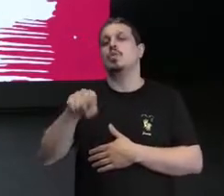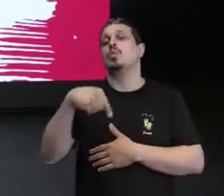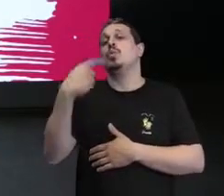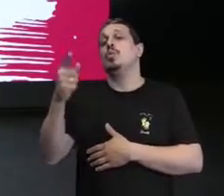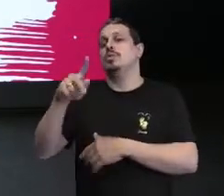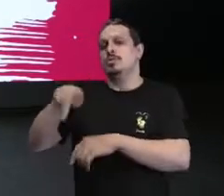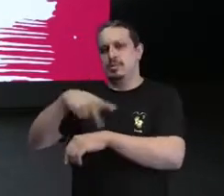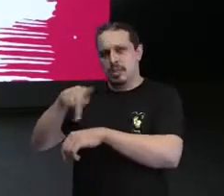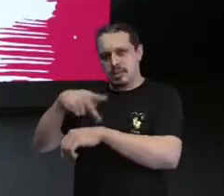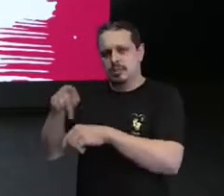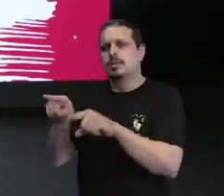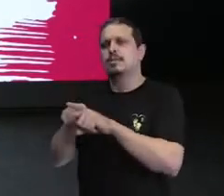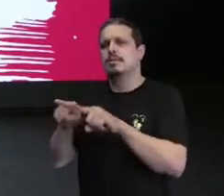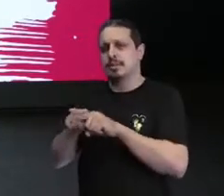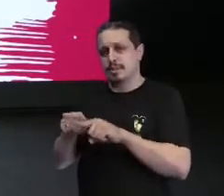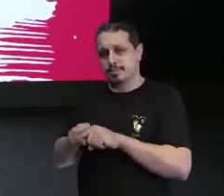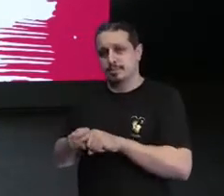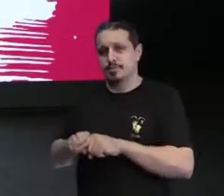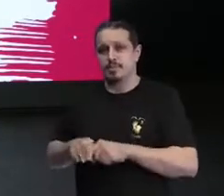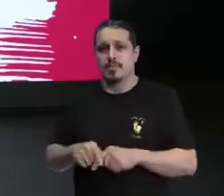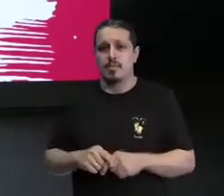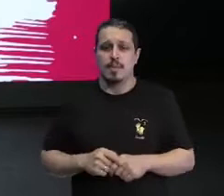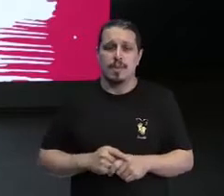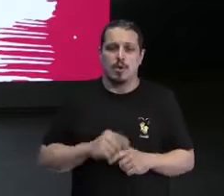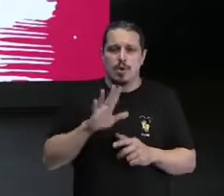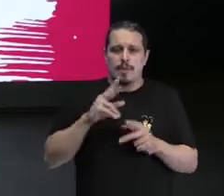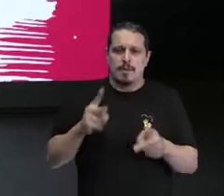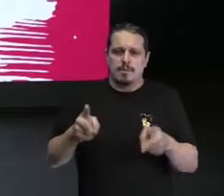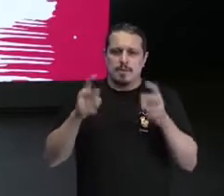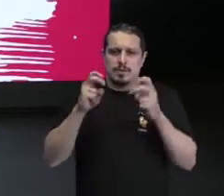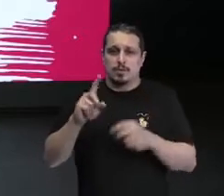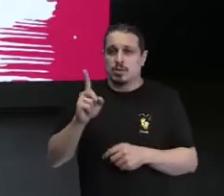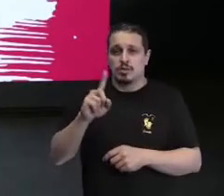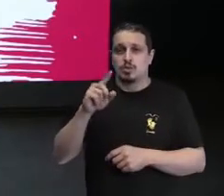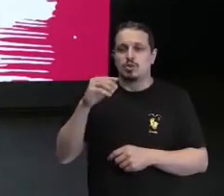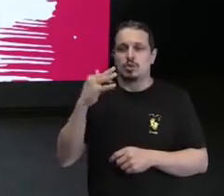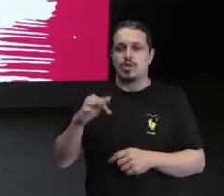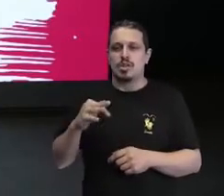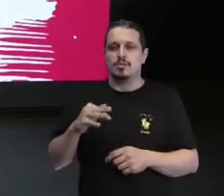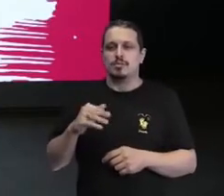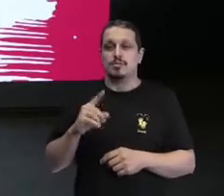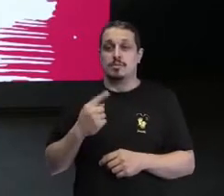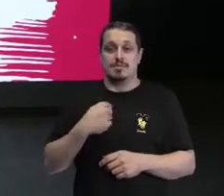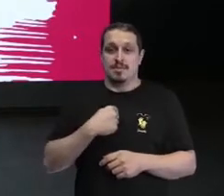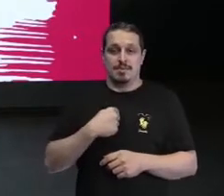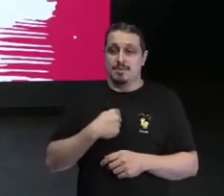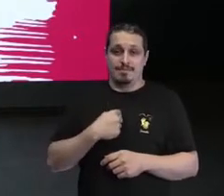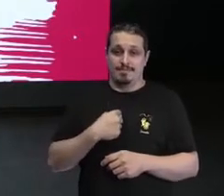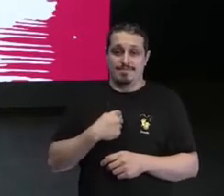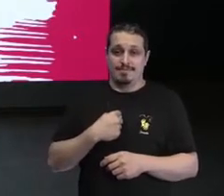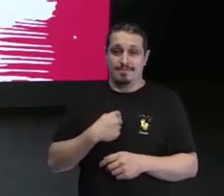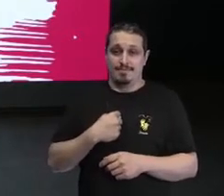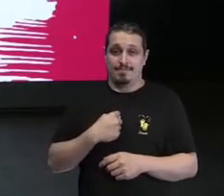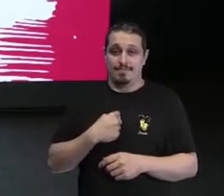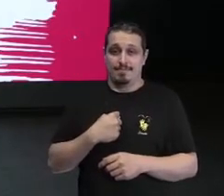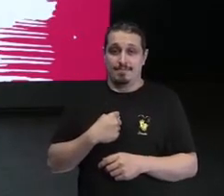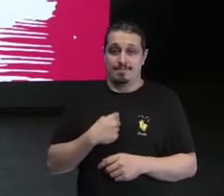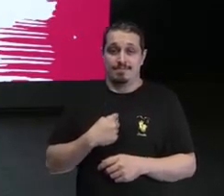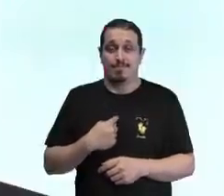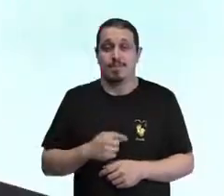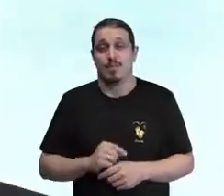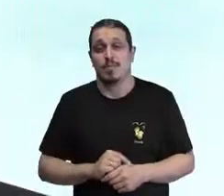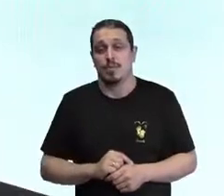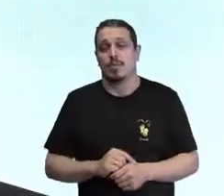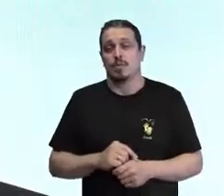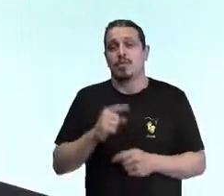percebi é que essa dor não era só minha. Não era só eu que passava por isso. Então, teve um dia que